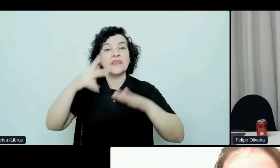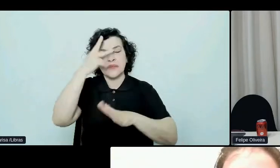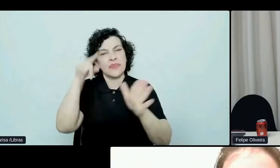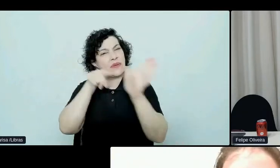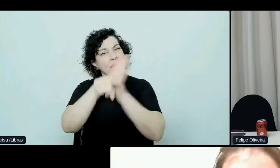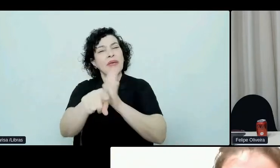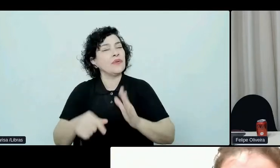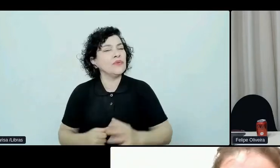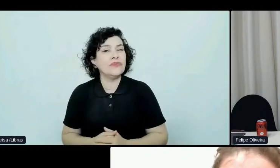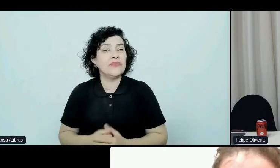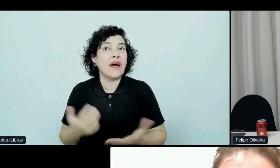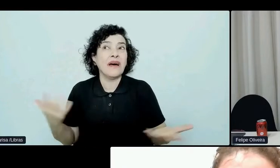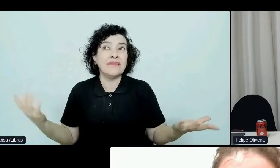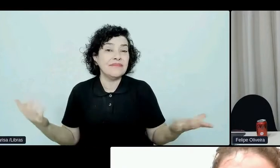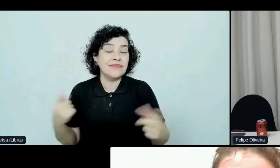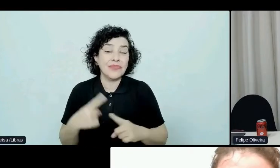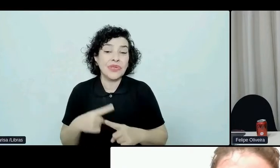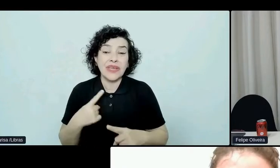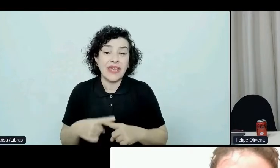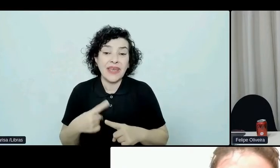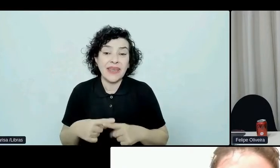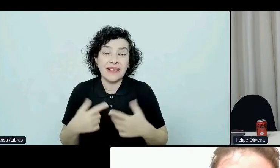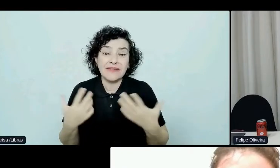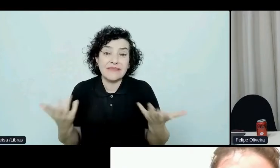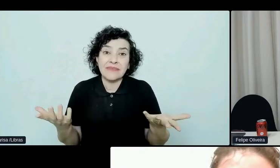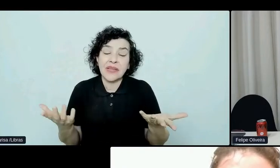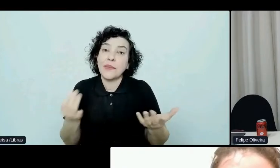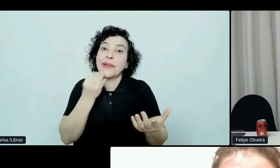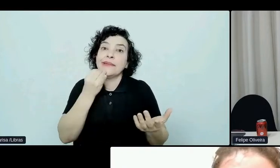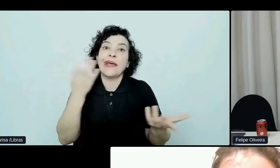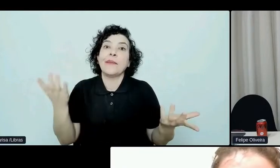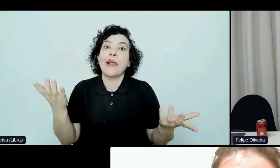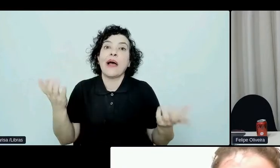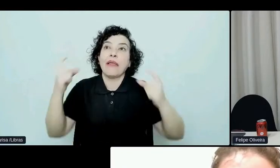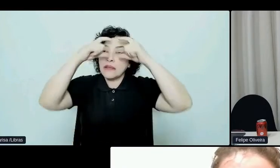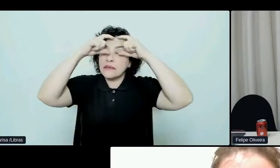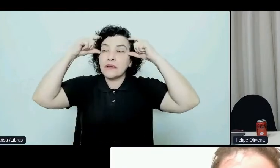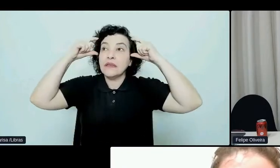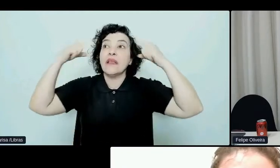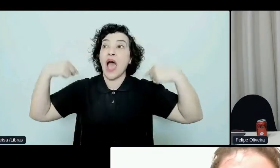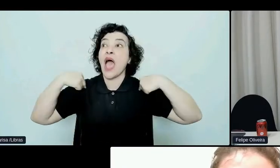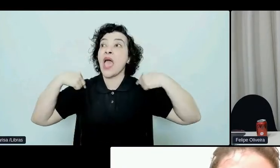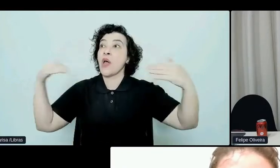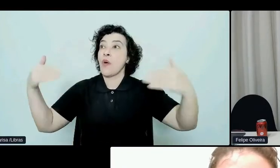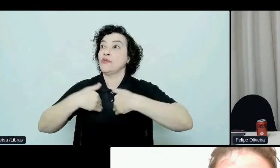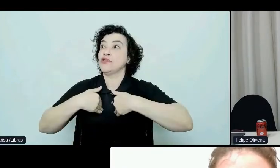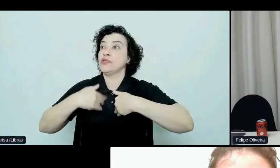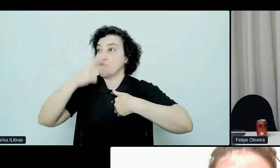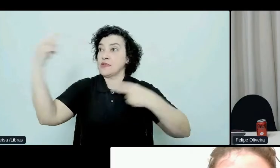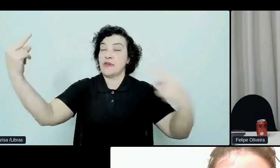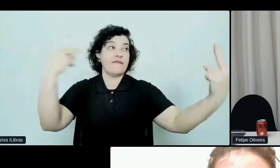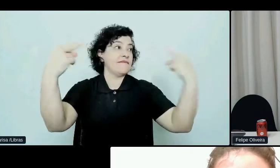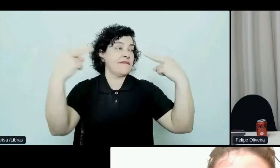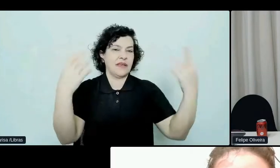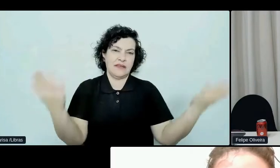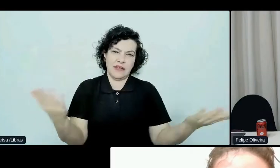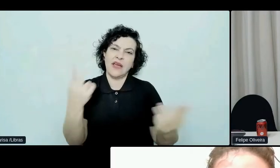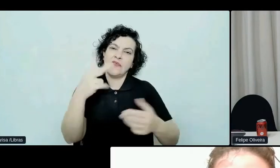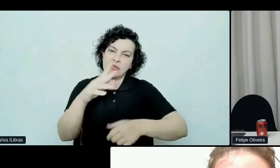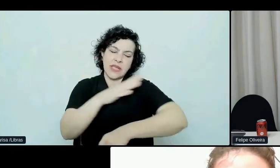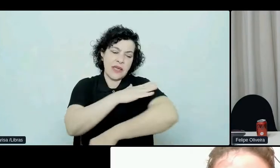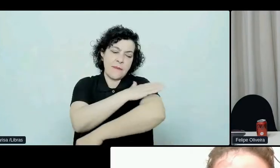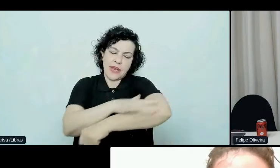extrair daquele papel a realidade do autista, das necessidades do autista. Porque quando você